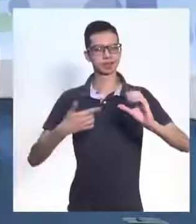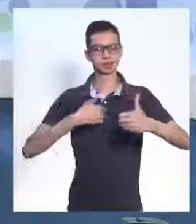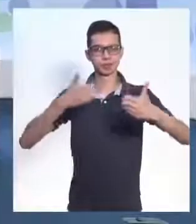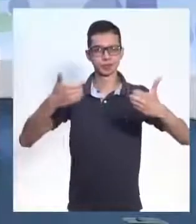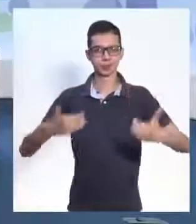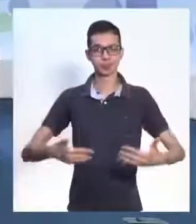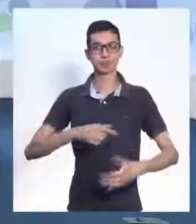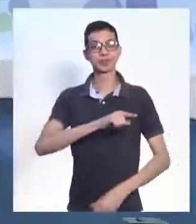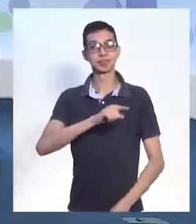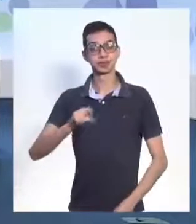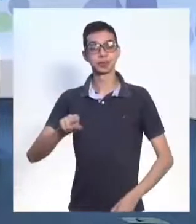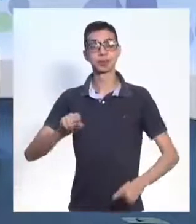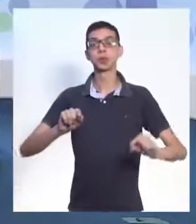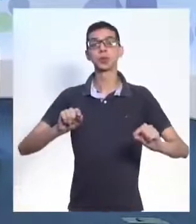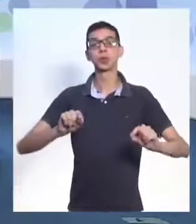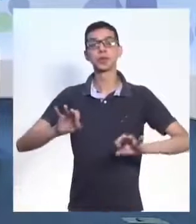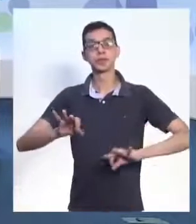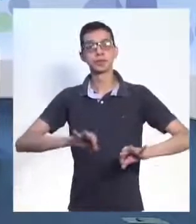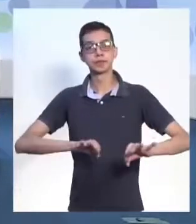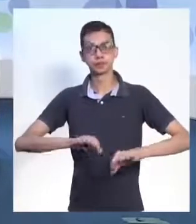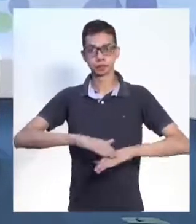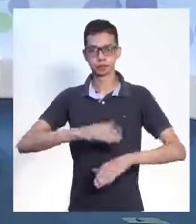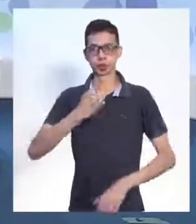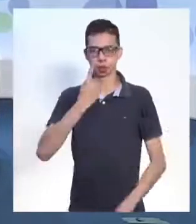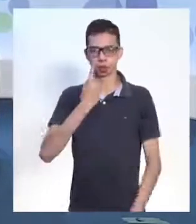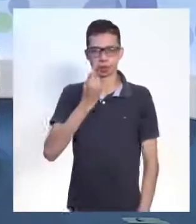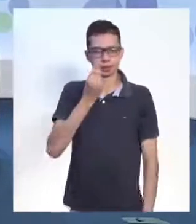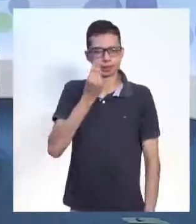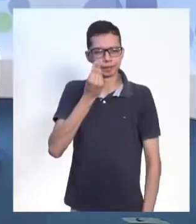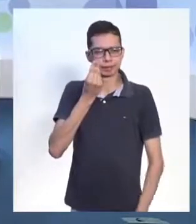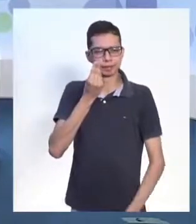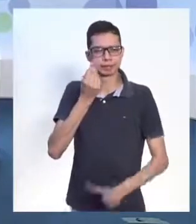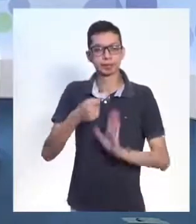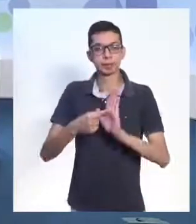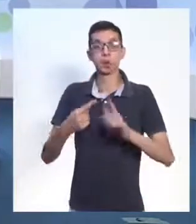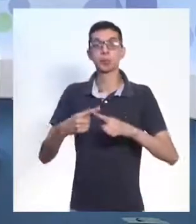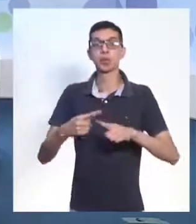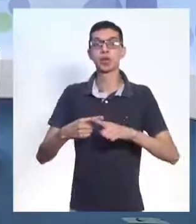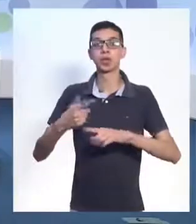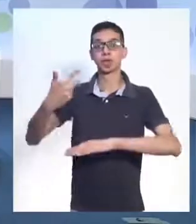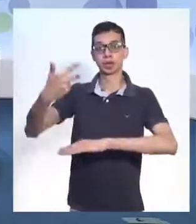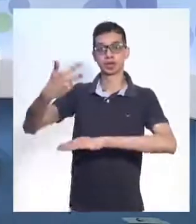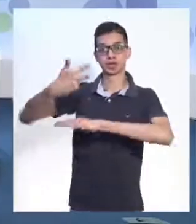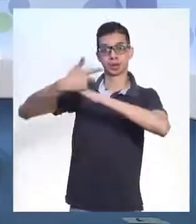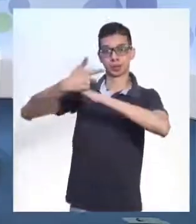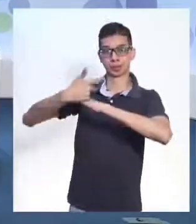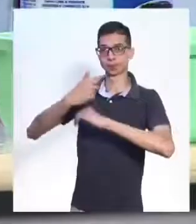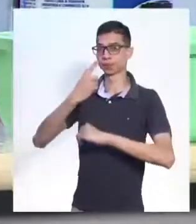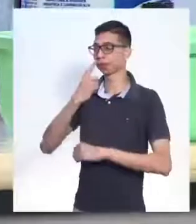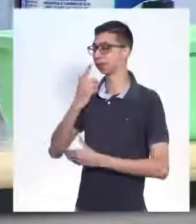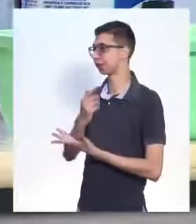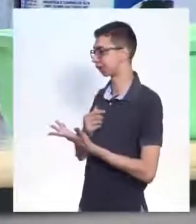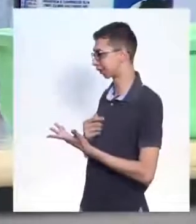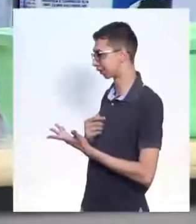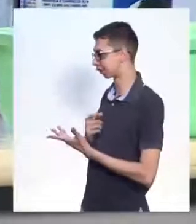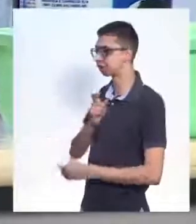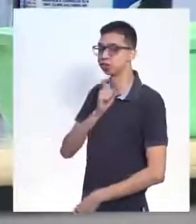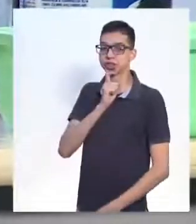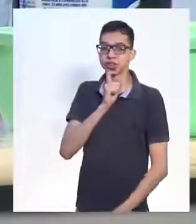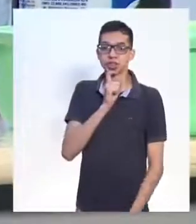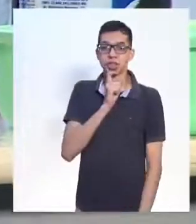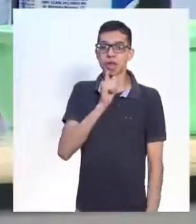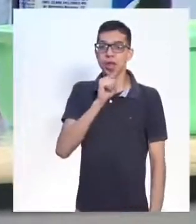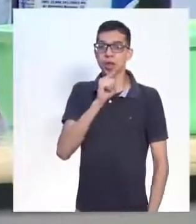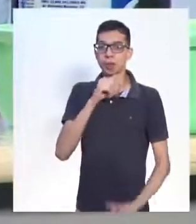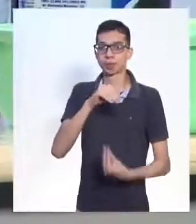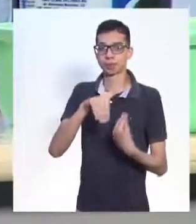Eu coloquei, vou tentar mostrar aqui para o câmera, é que se eu virar eu vou derramar, né? Então, eu tentei colocar gelo e água aqui dentro,